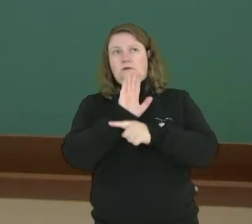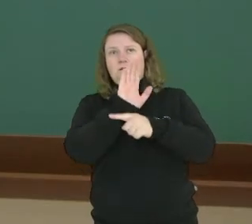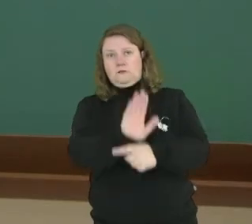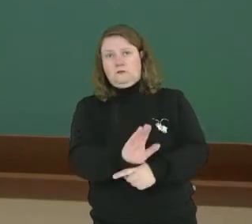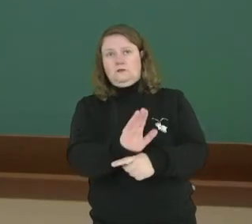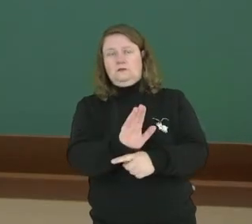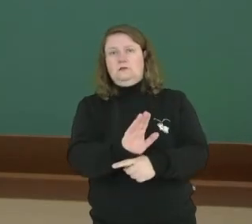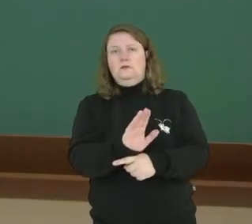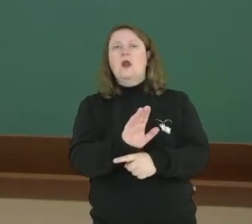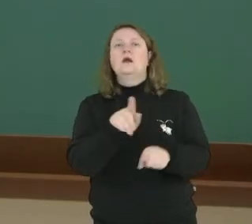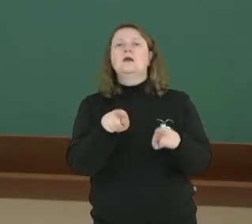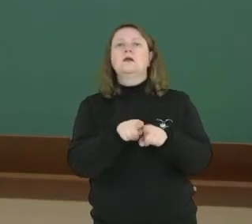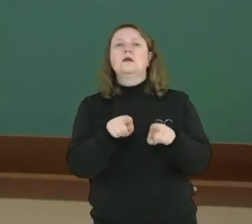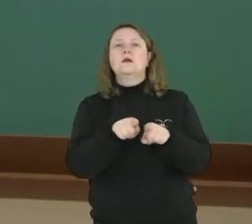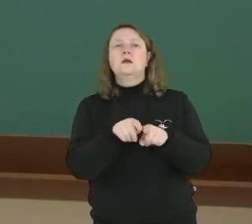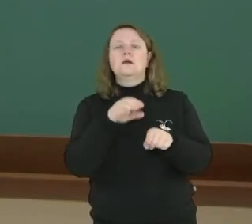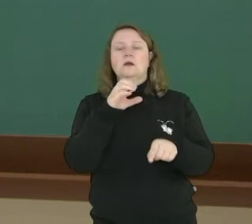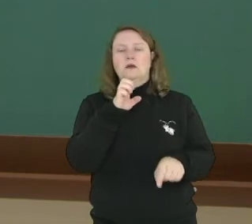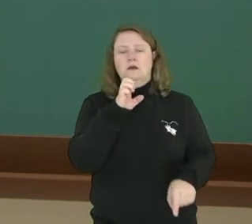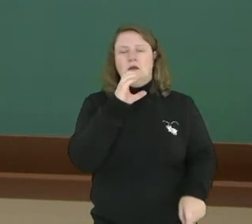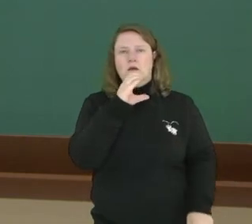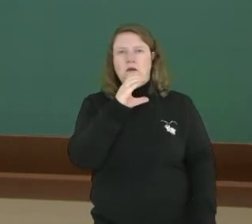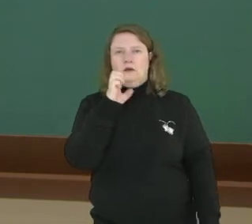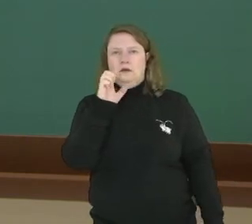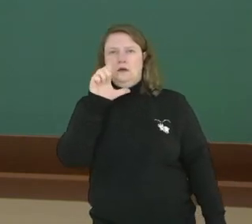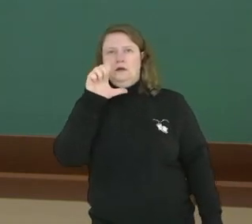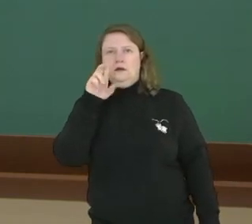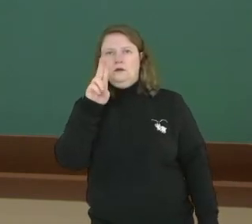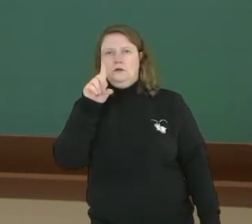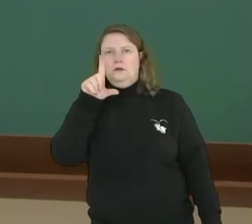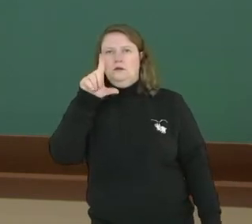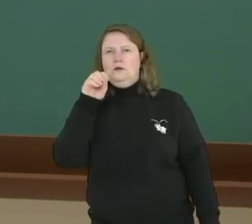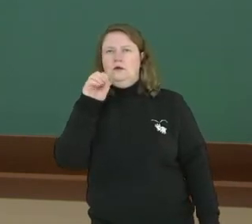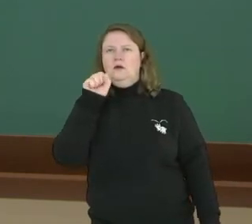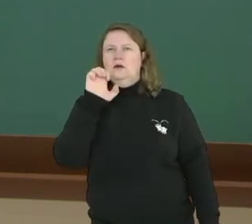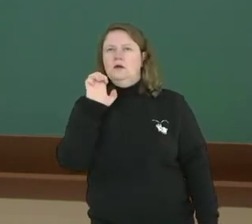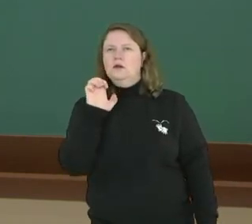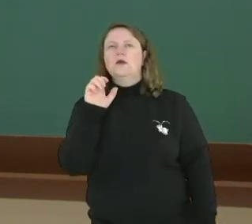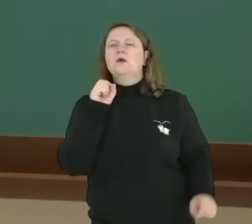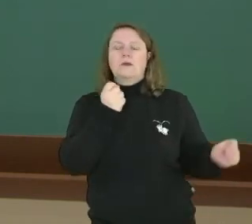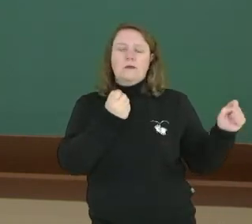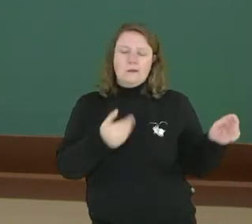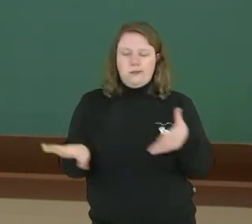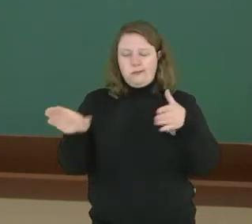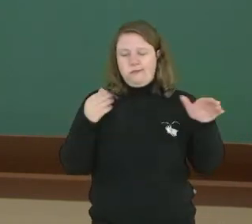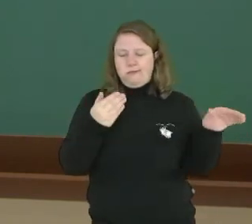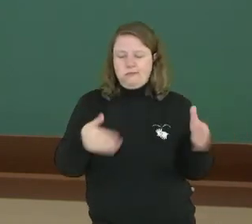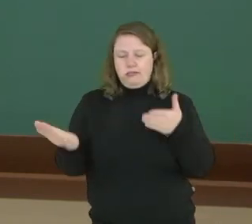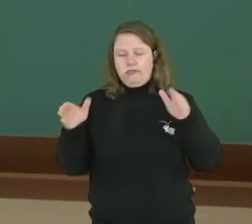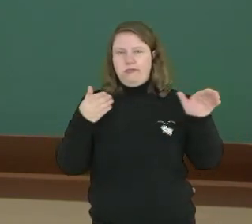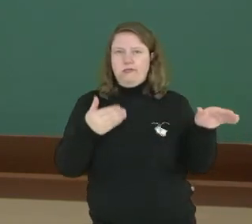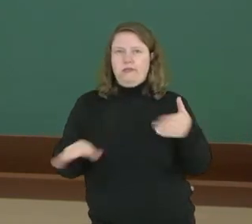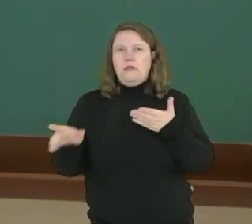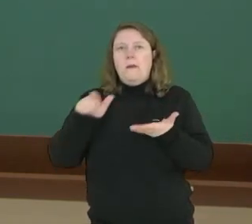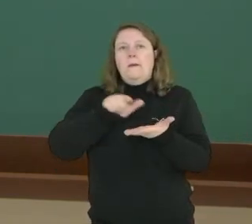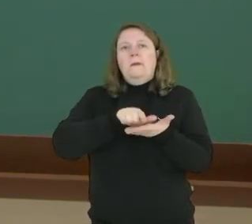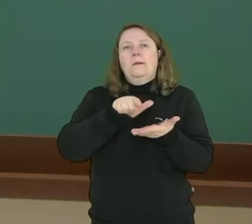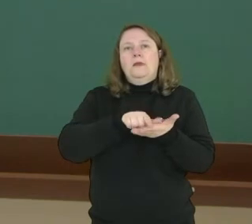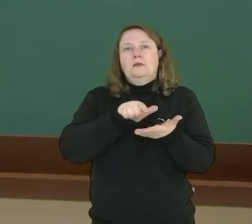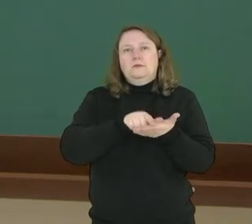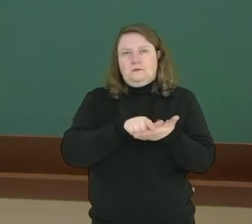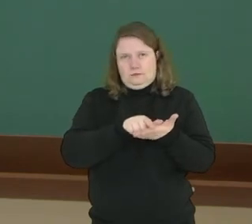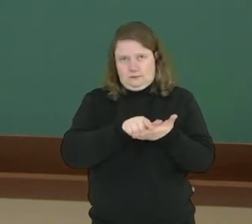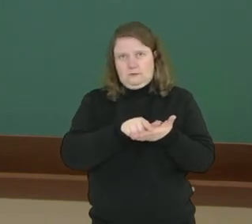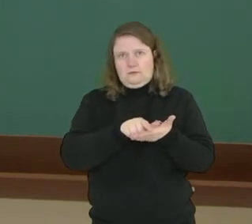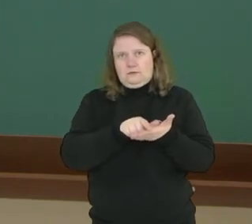de celulose, que é matéria-prima para a produção de papel, por exemplo, né? E aí nós vamos ter, então, o